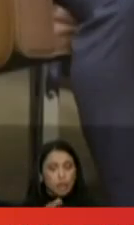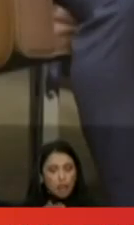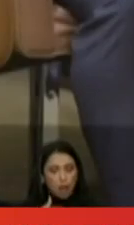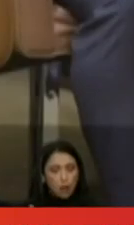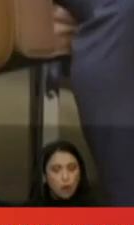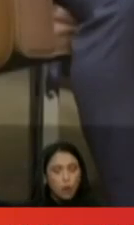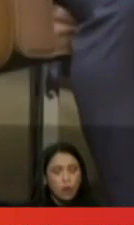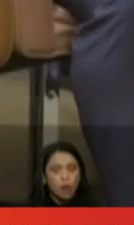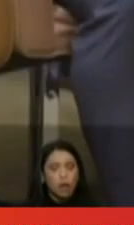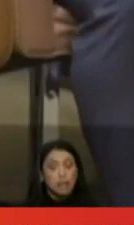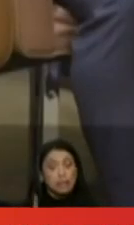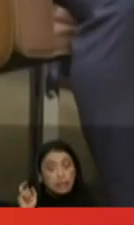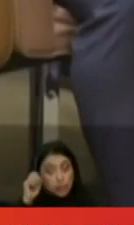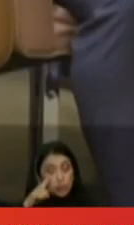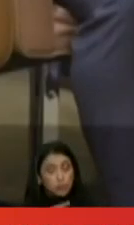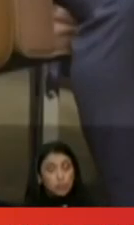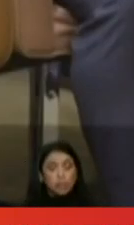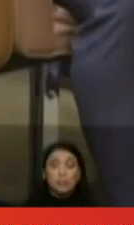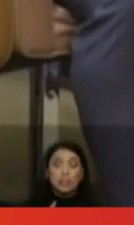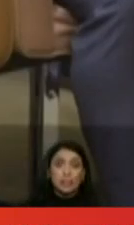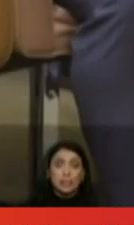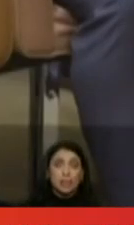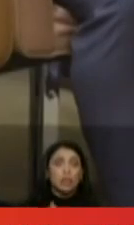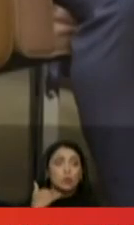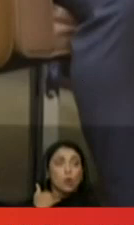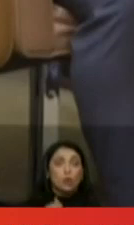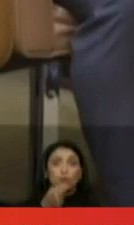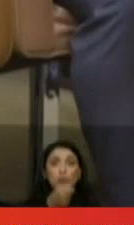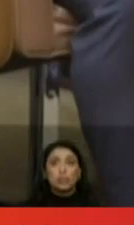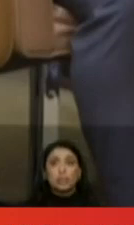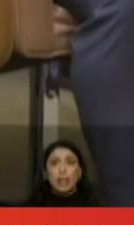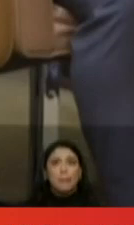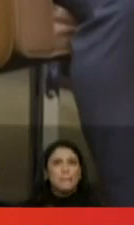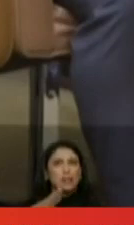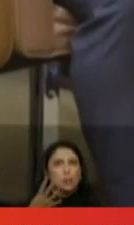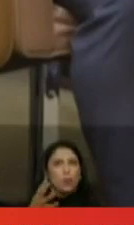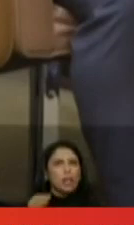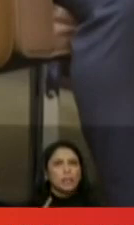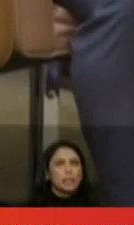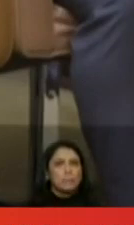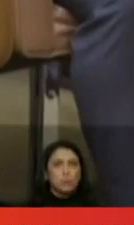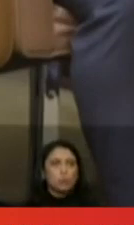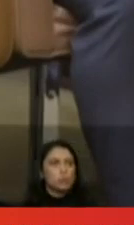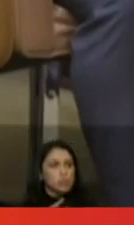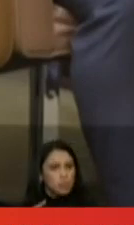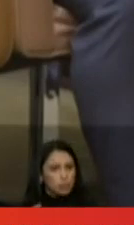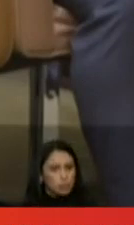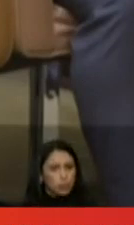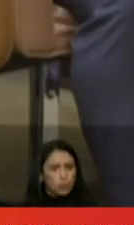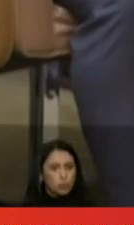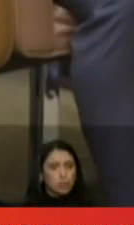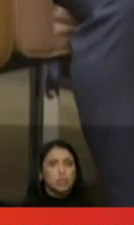viu as falas da ministra reiterando que, olha, podem derrubar mais de 1000 vezes o plenário do Supremo Tribunal Federal, mas a